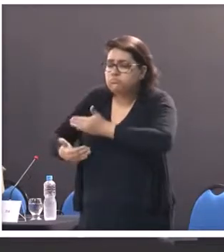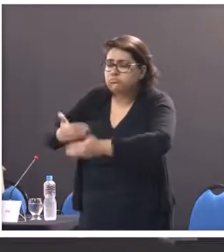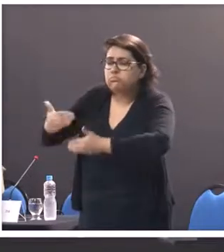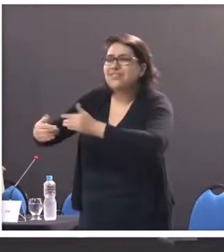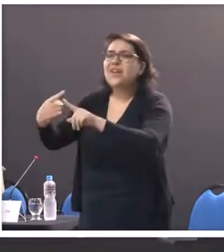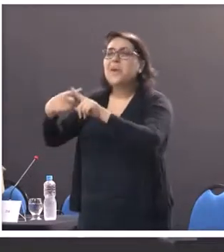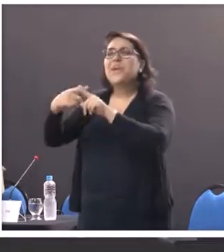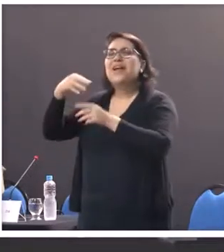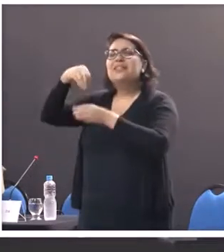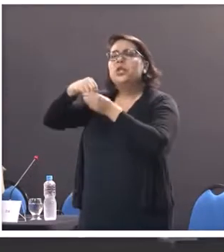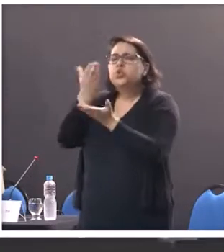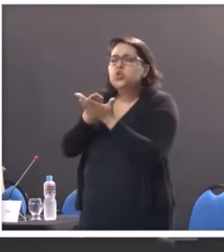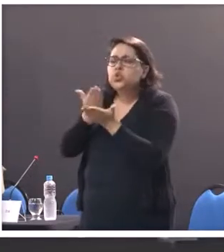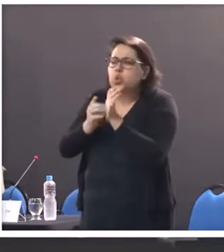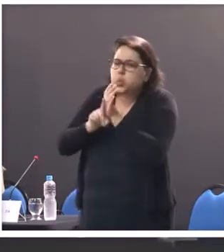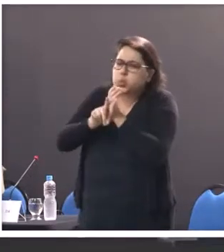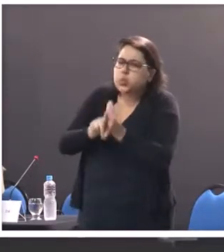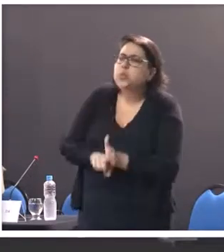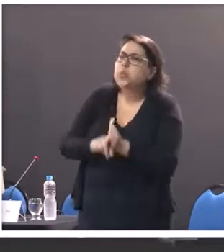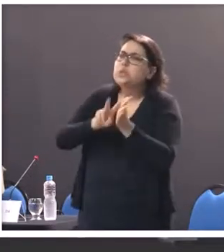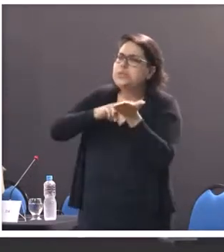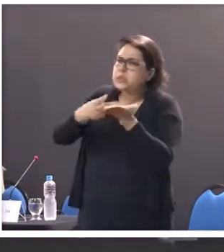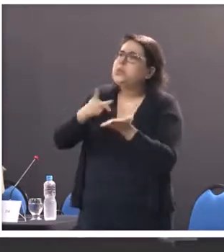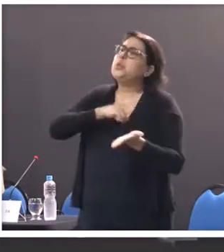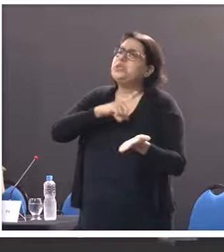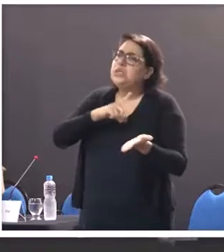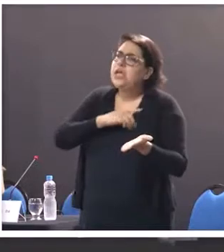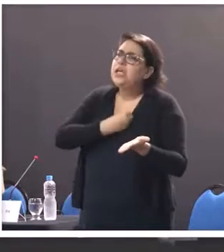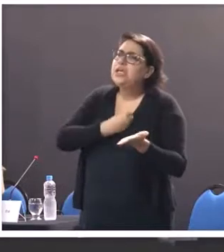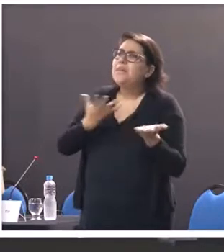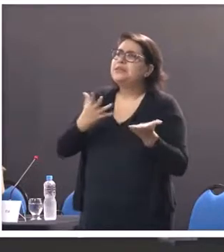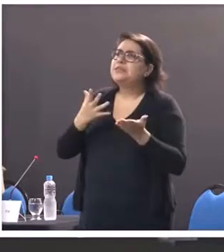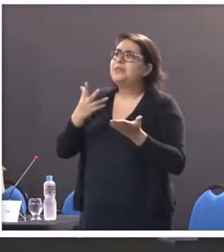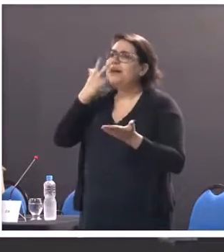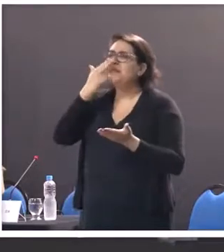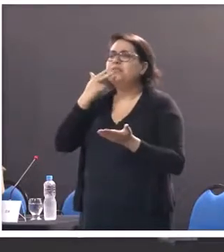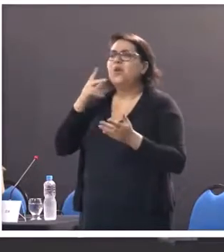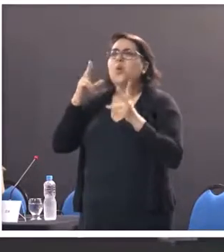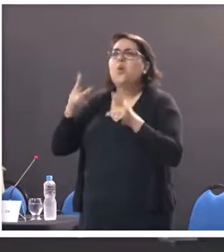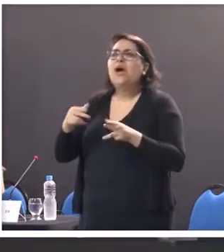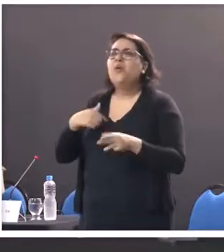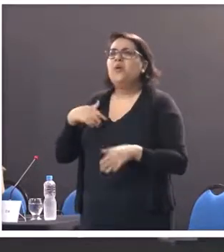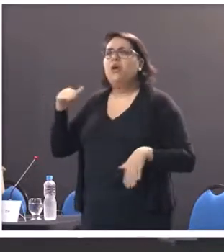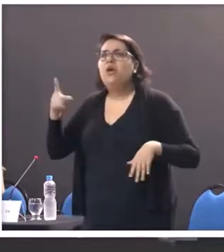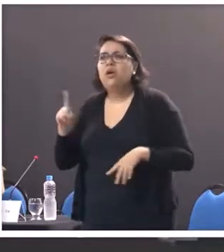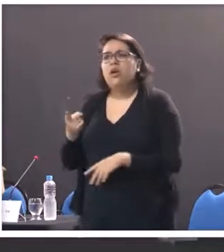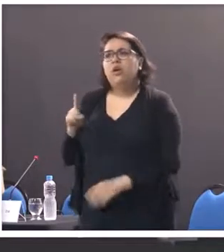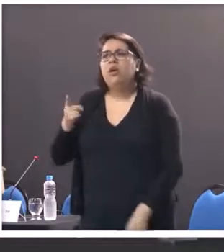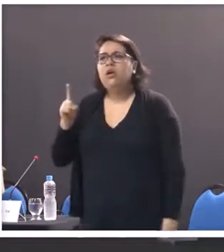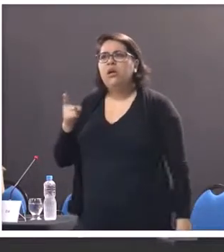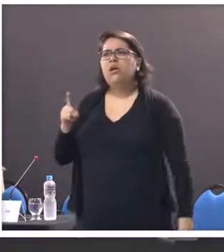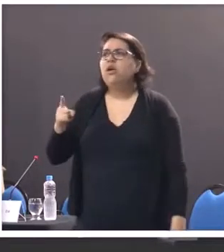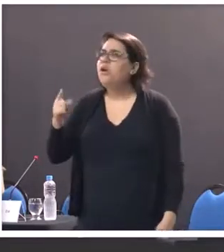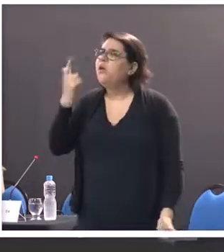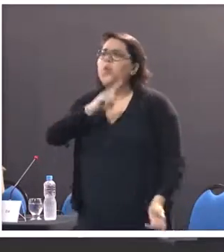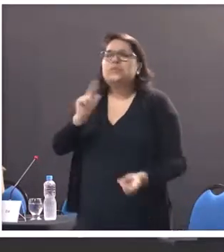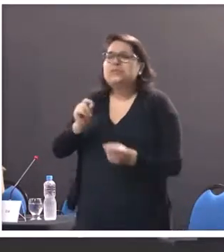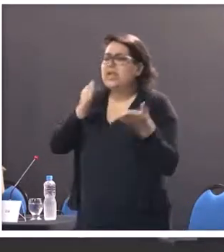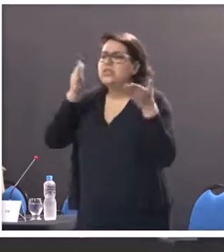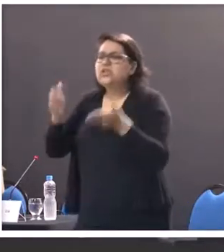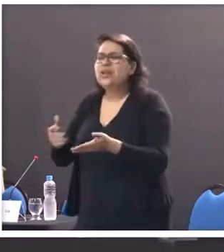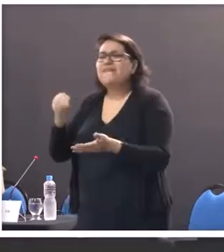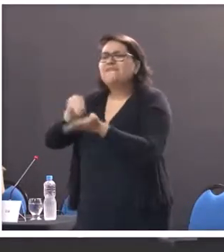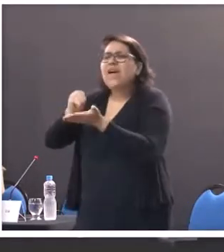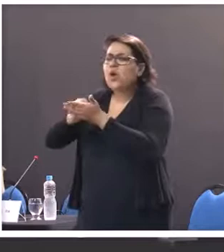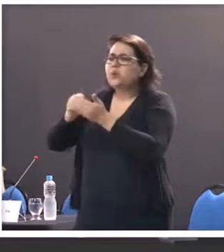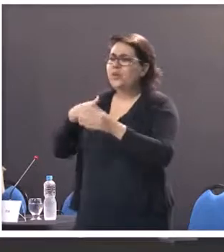dentro da tradução é tão vasto e ao mesmo tempo parece que nada e parece que a gente está morrendo na praia, tem tanta coisa, mas ainda falta